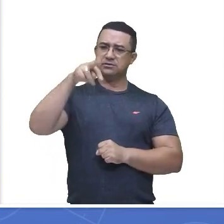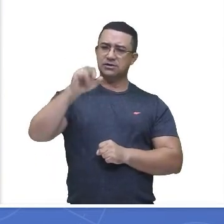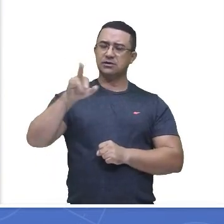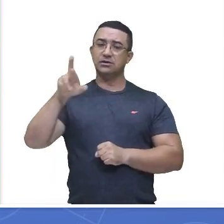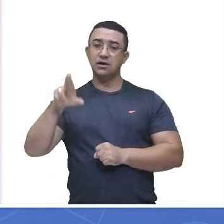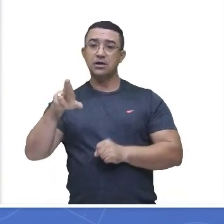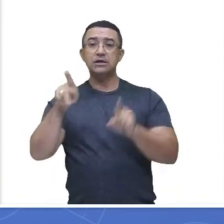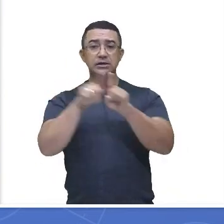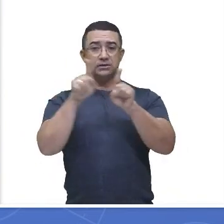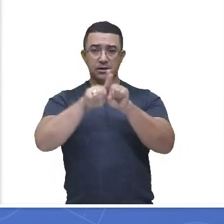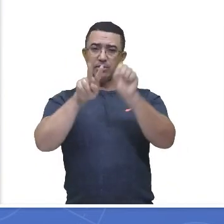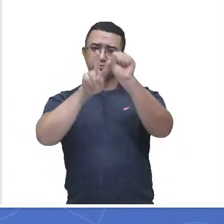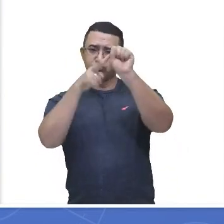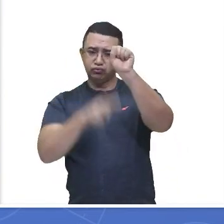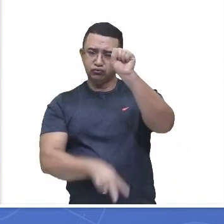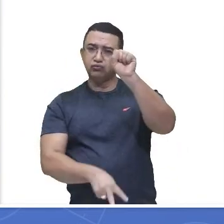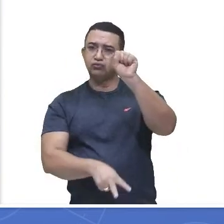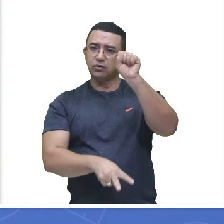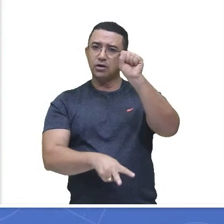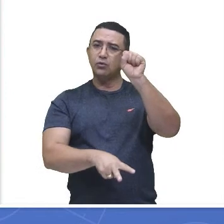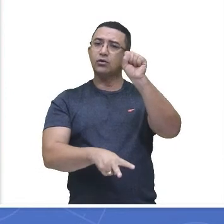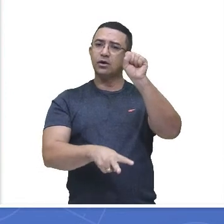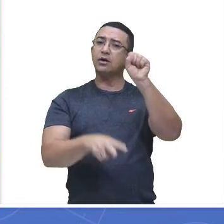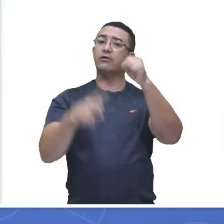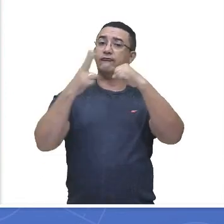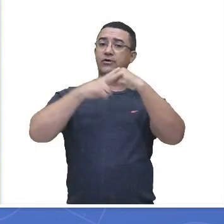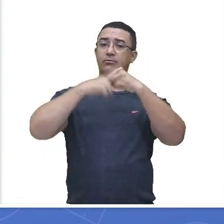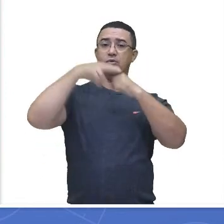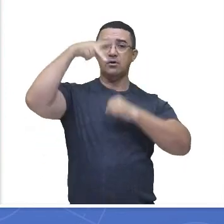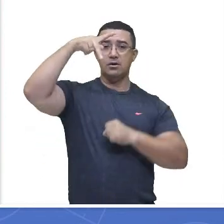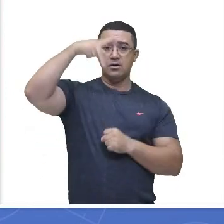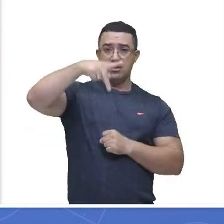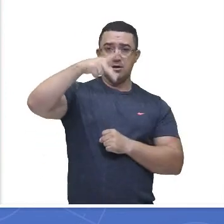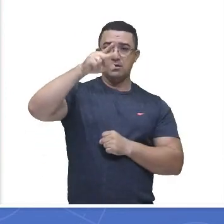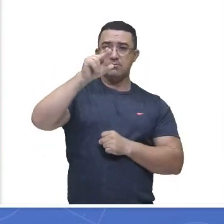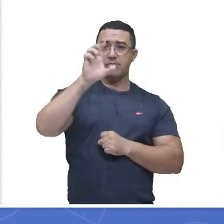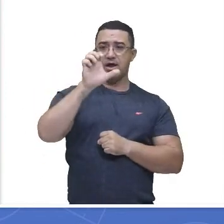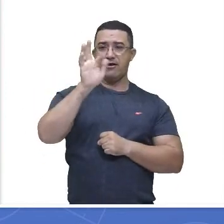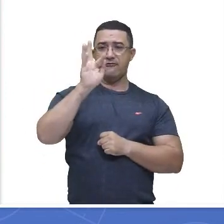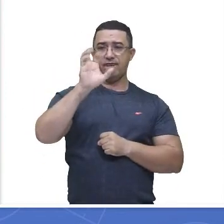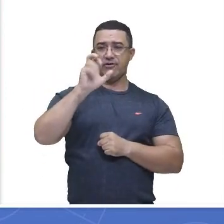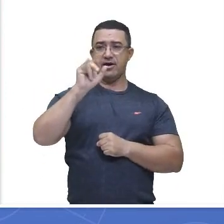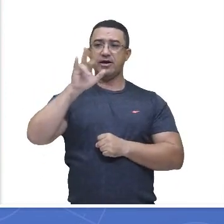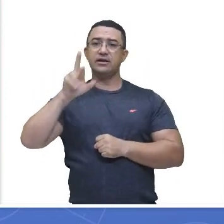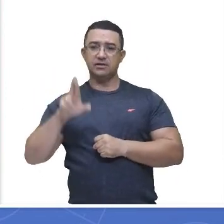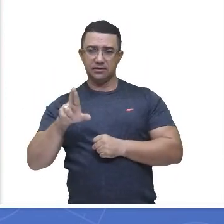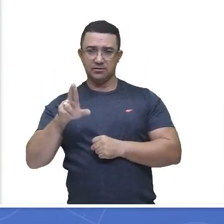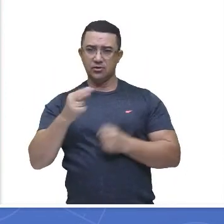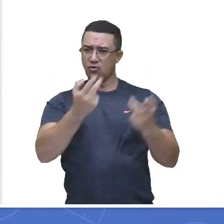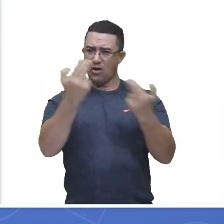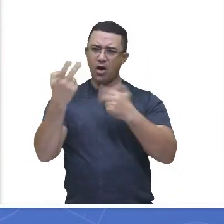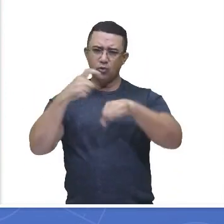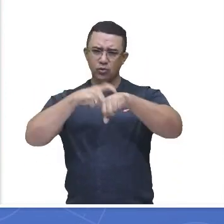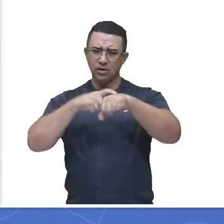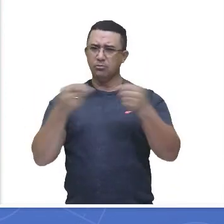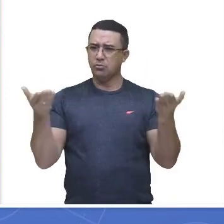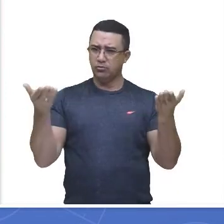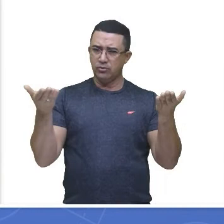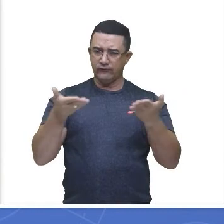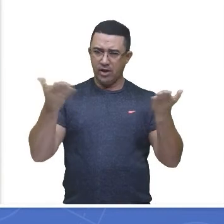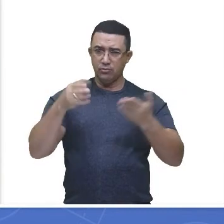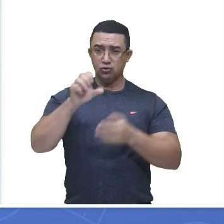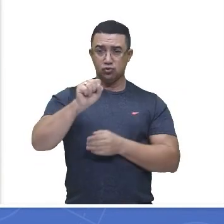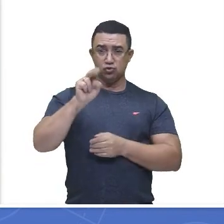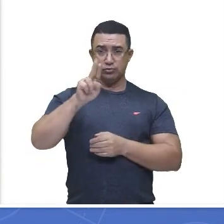preferir em presente de subjuntivo. Então, o verbo sentir, ele tem a mesma irregularidade do verbo preferir. Então, vamos ver como é que ele